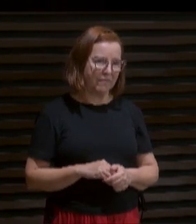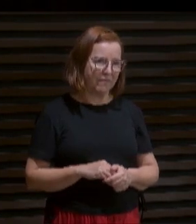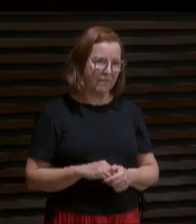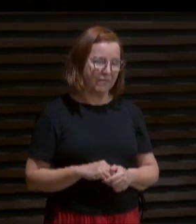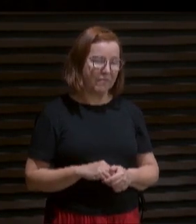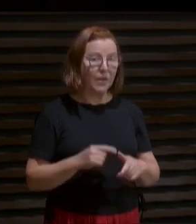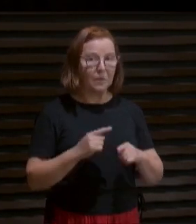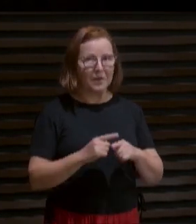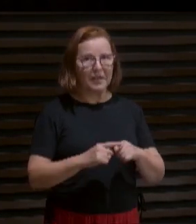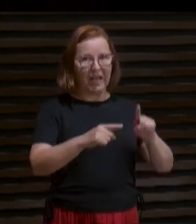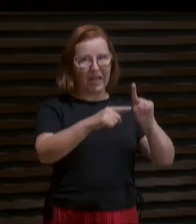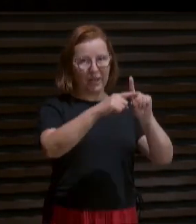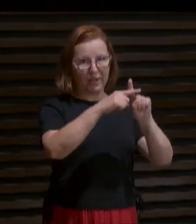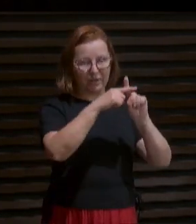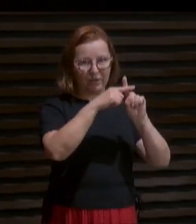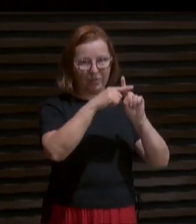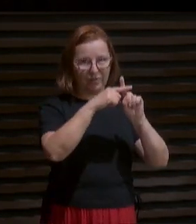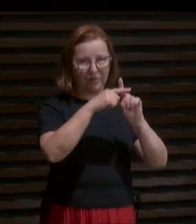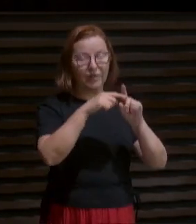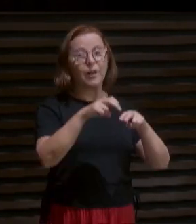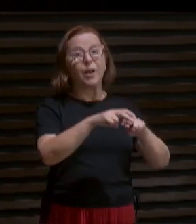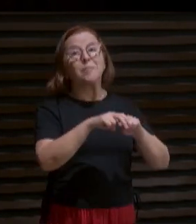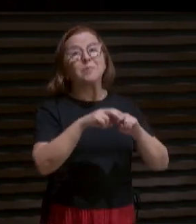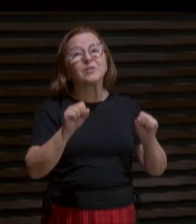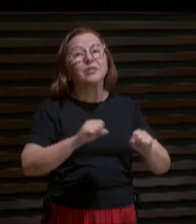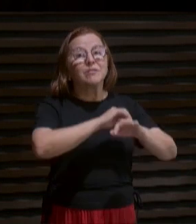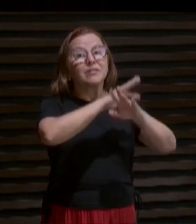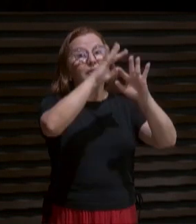a cruz como motivo de glória?